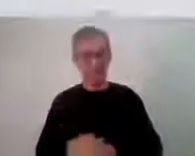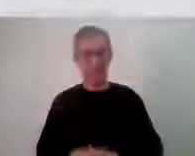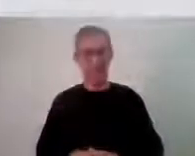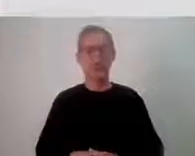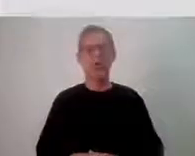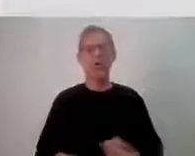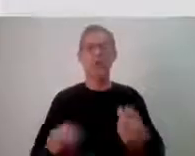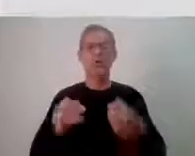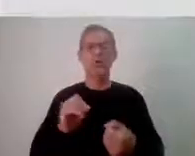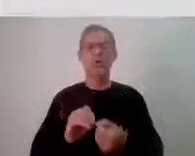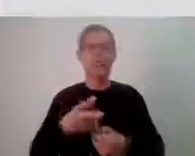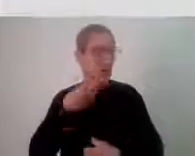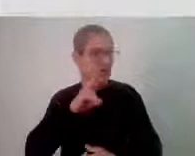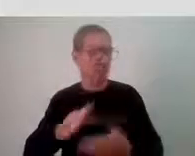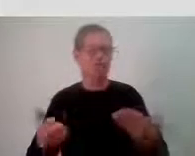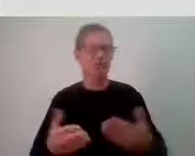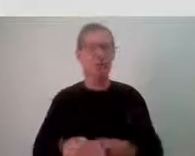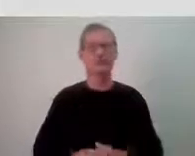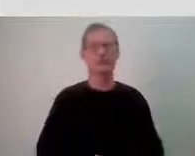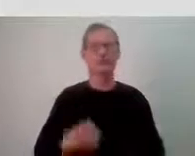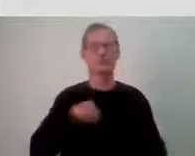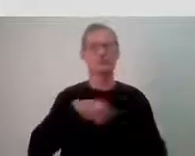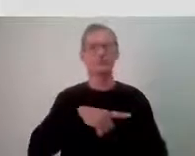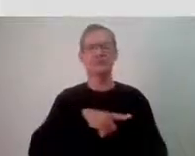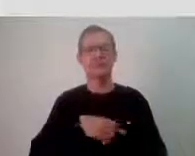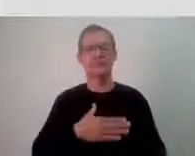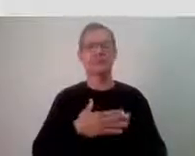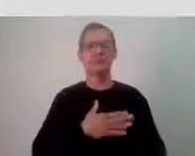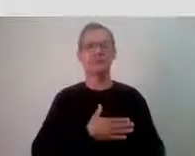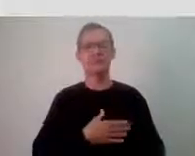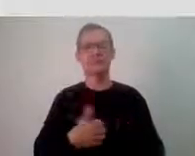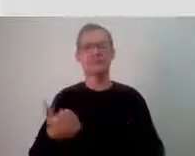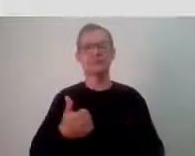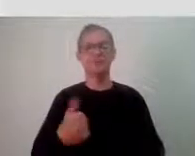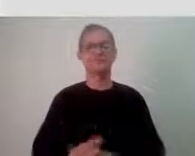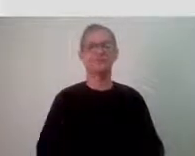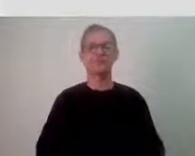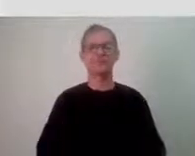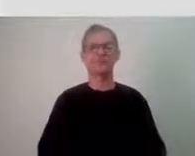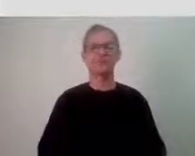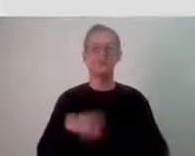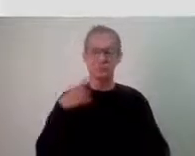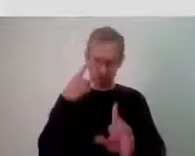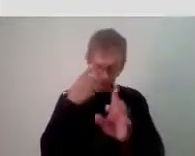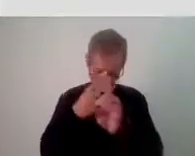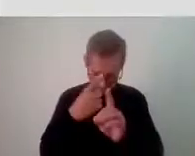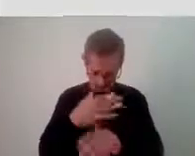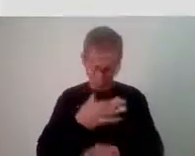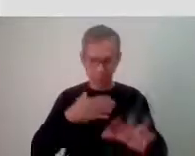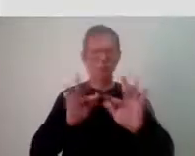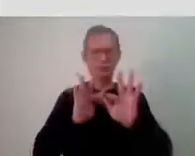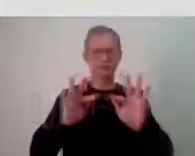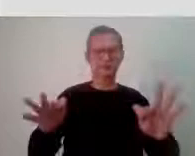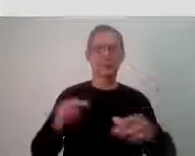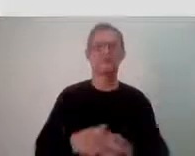faz? Eu tenho aqui a minha primeiro passo, é encontrar a minha